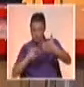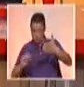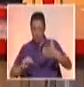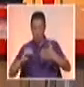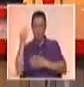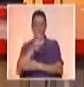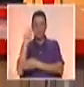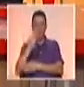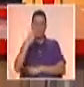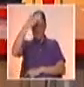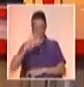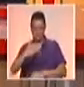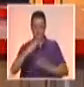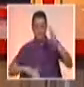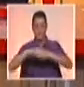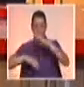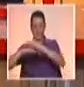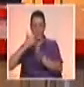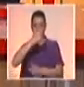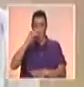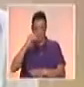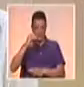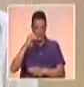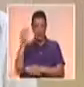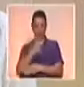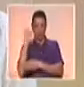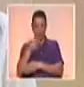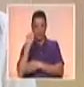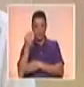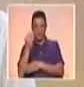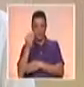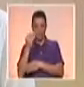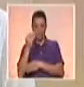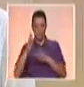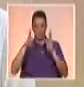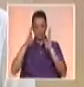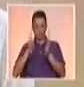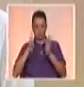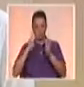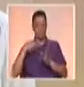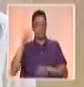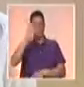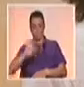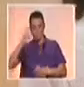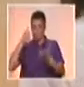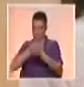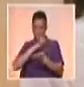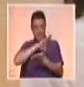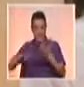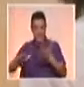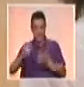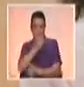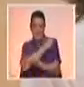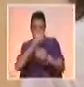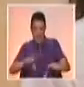jovens por cada semana, no máximo? São 20, no máximo. 20, no máximo. Já me disse que é gratuito, não é? Exatamente. E é para crianças